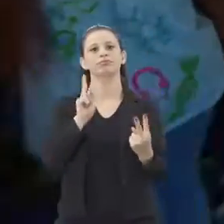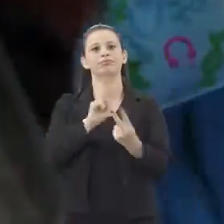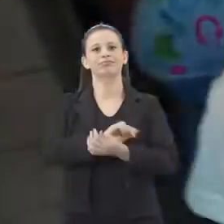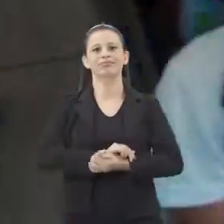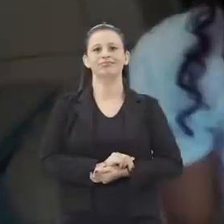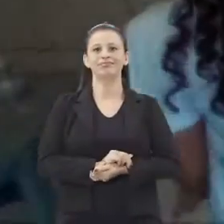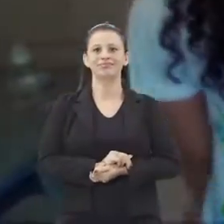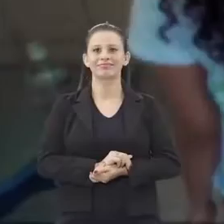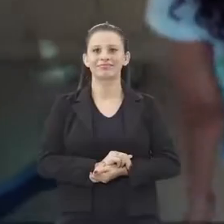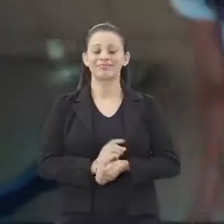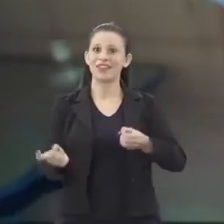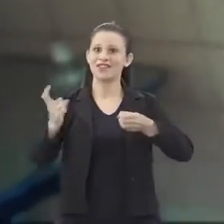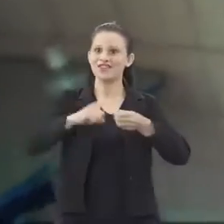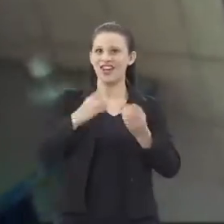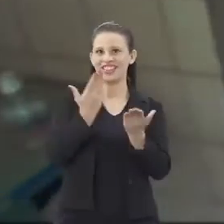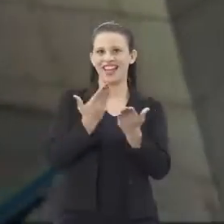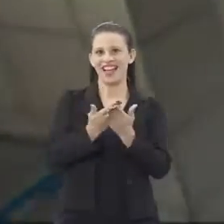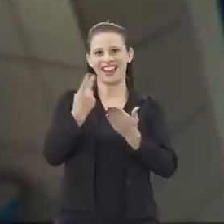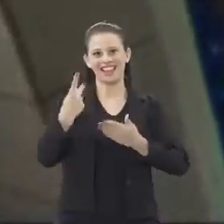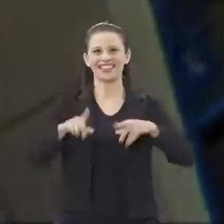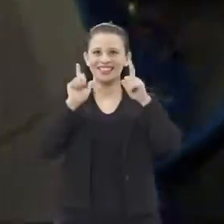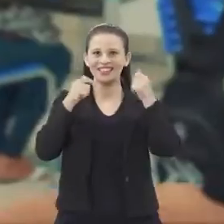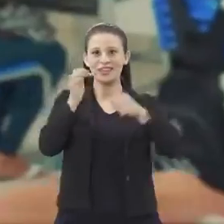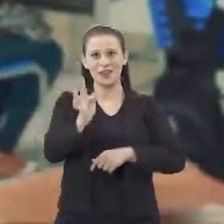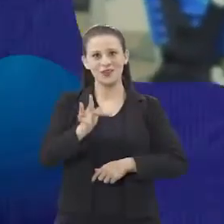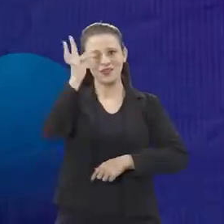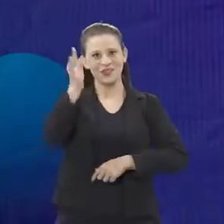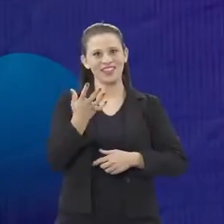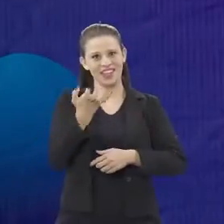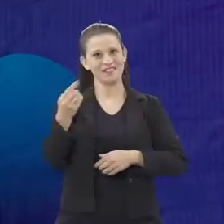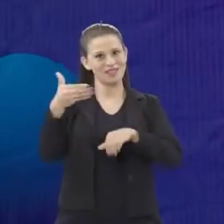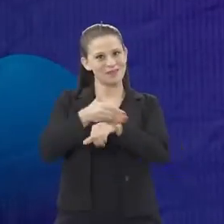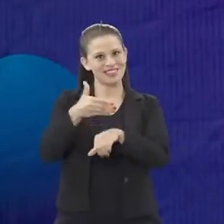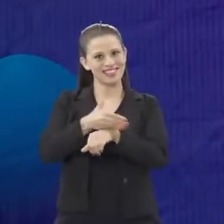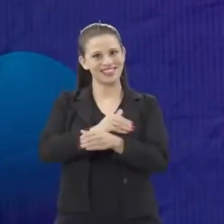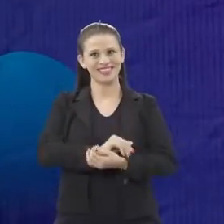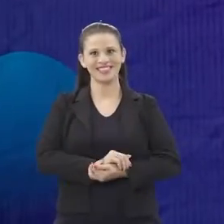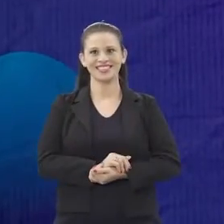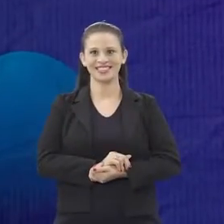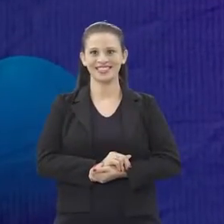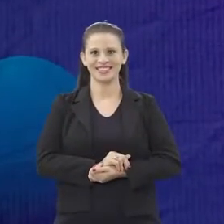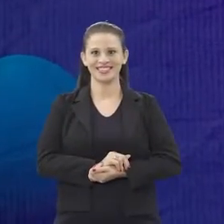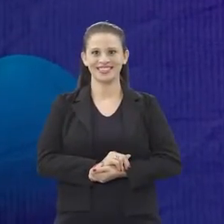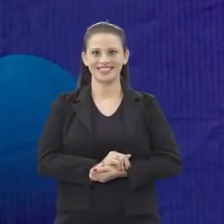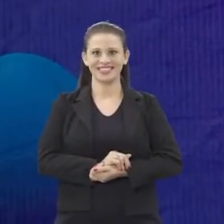Volta às aulas em Alagoas! O futuro quer você presente!